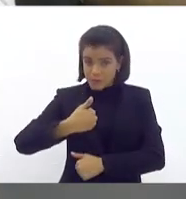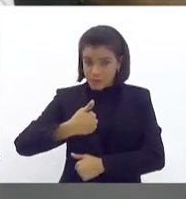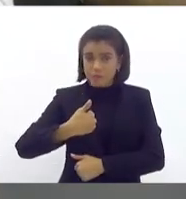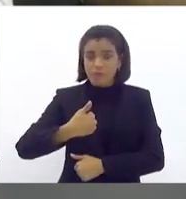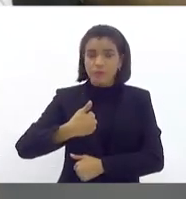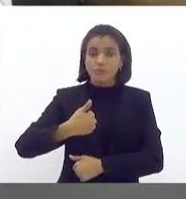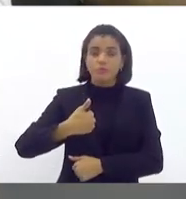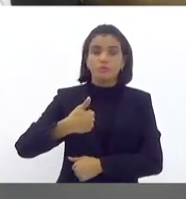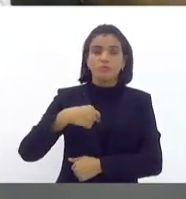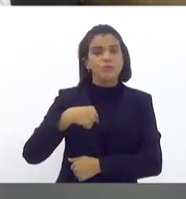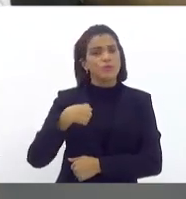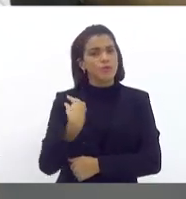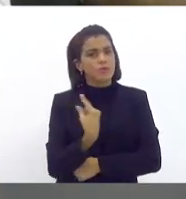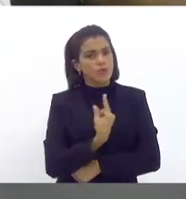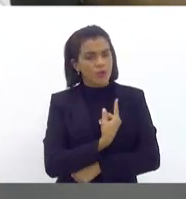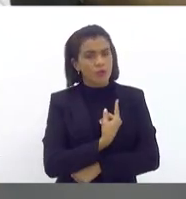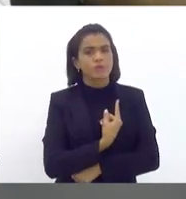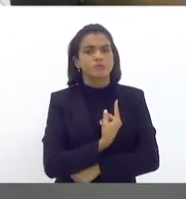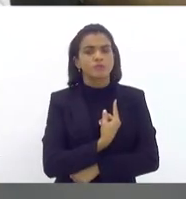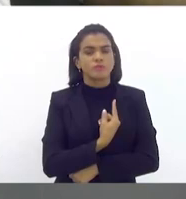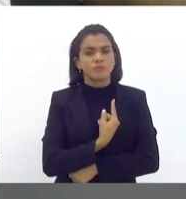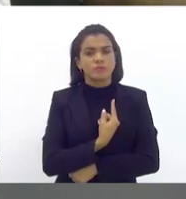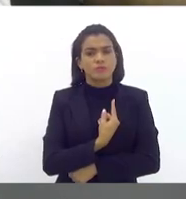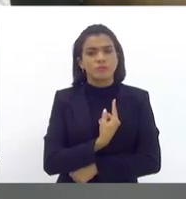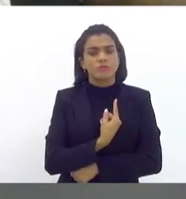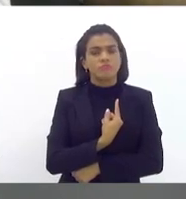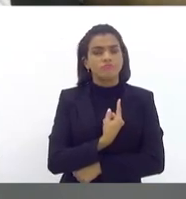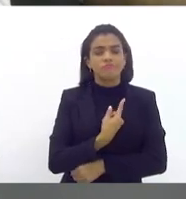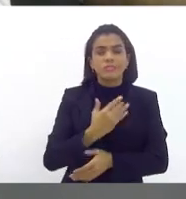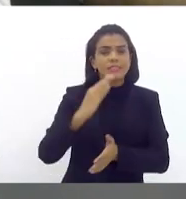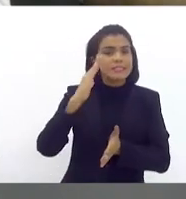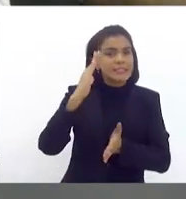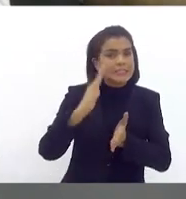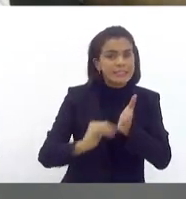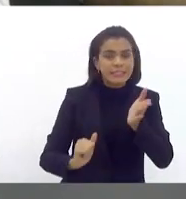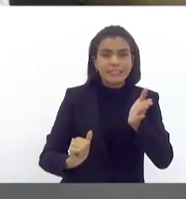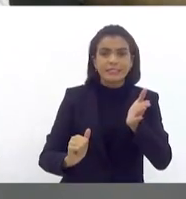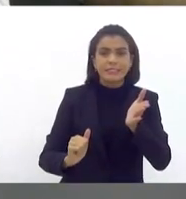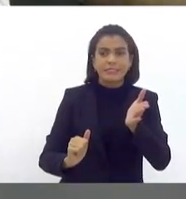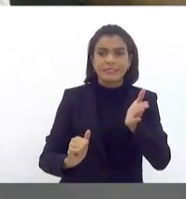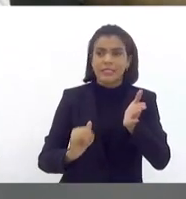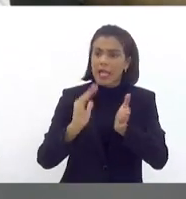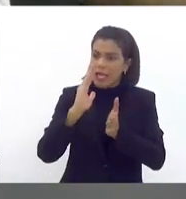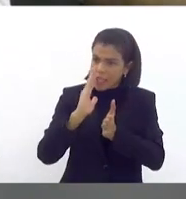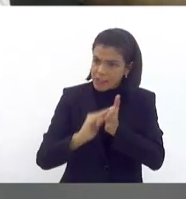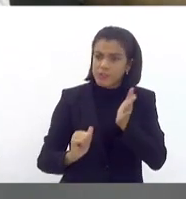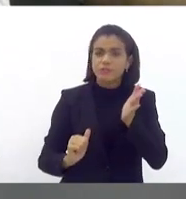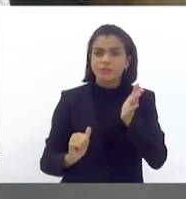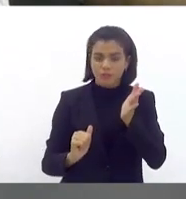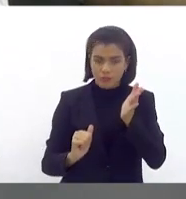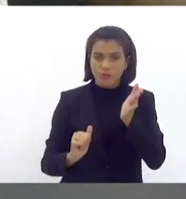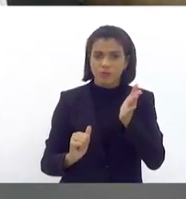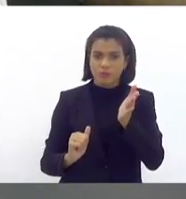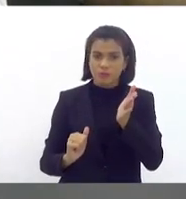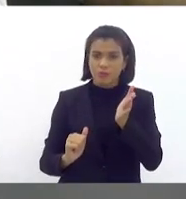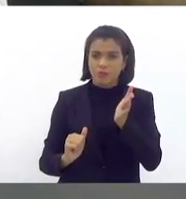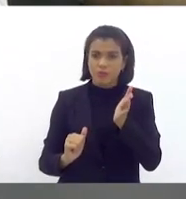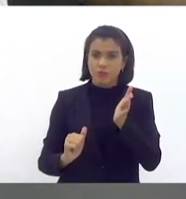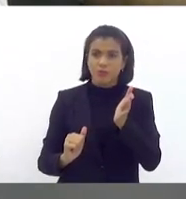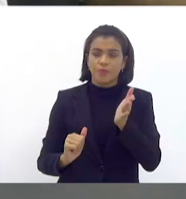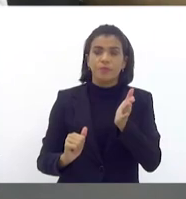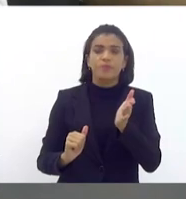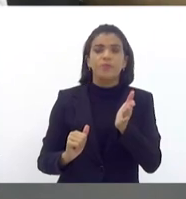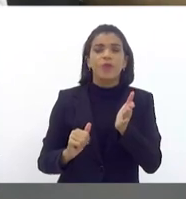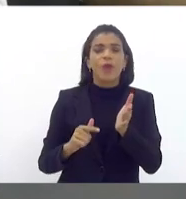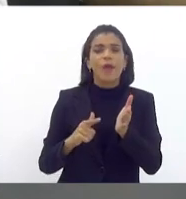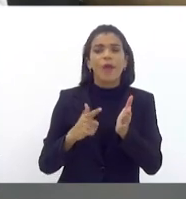nós excluímos excluímos entulho da